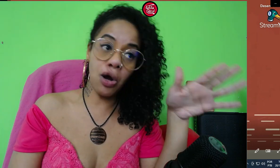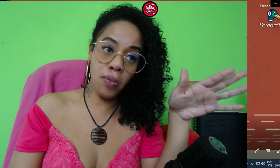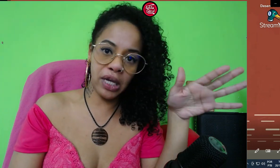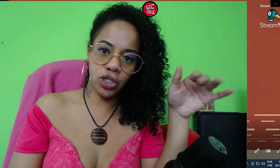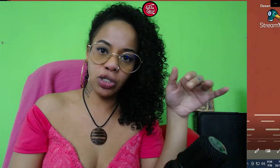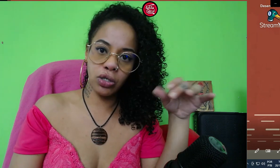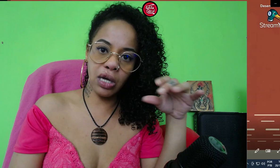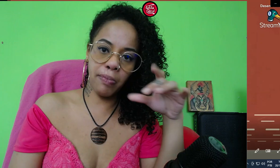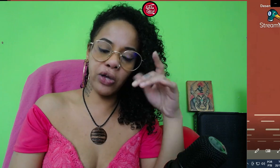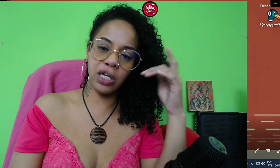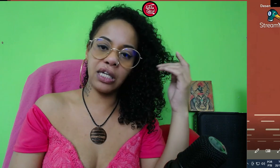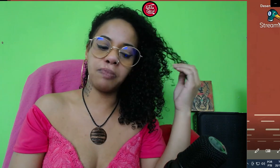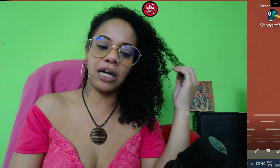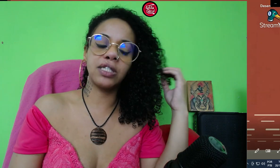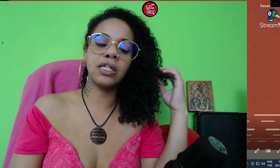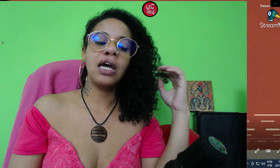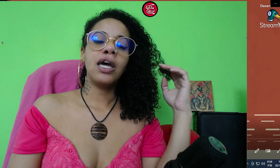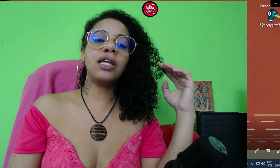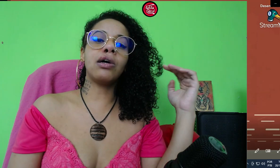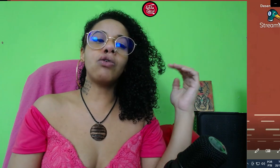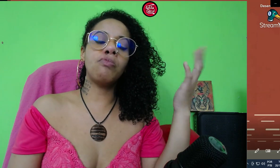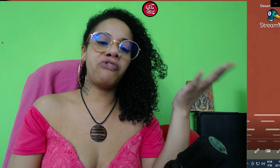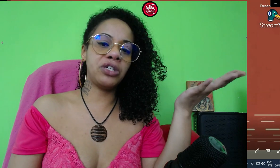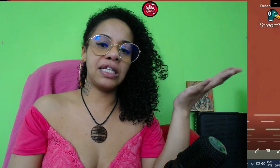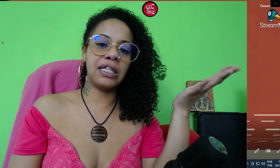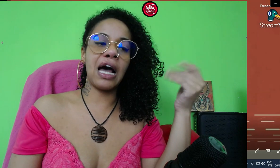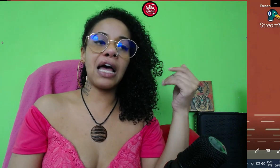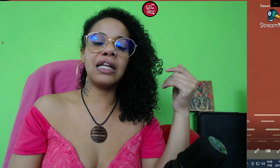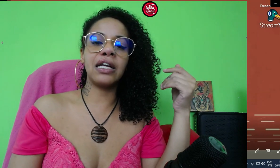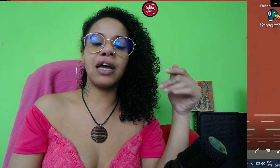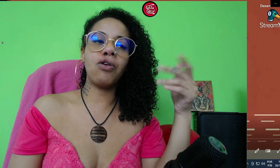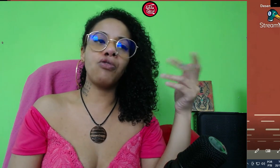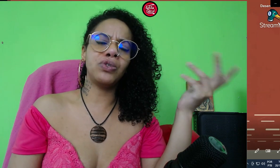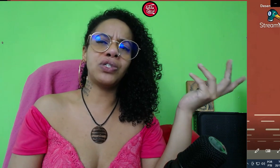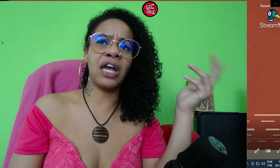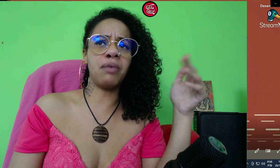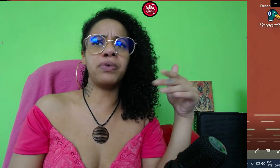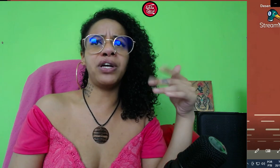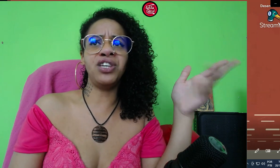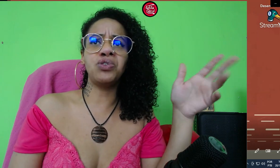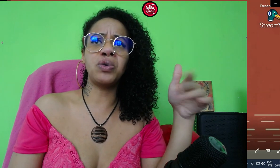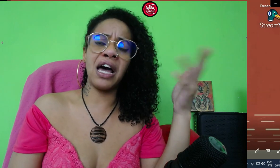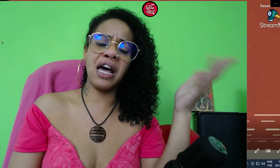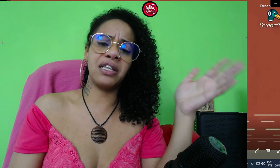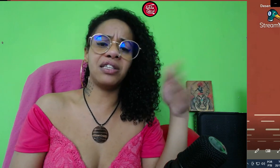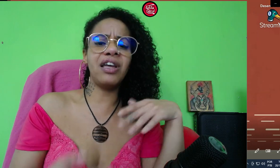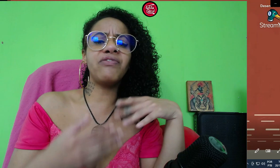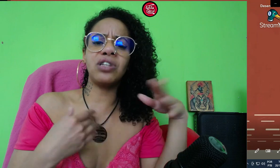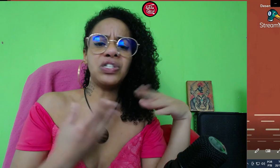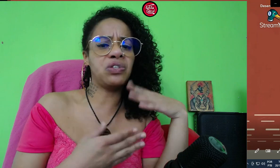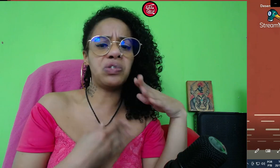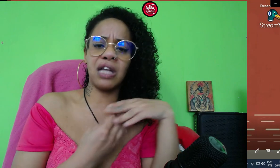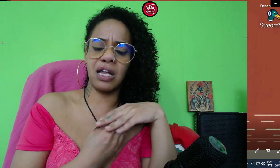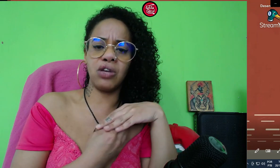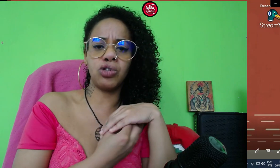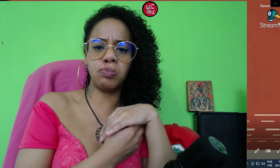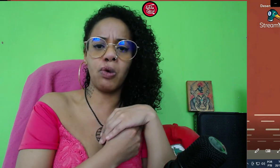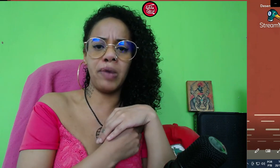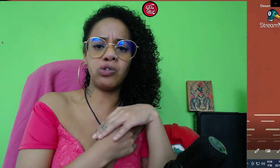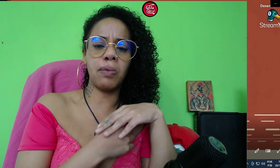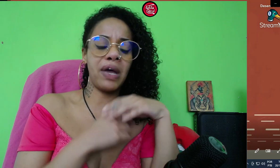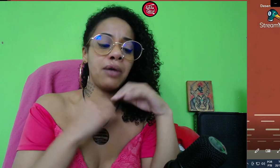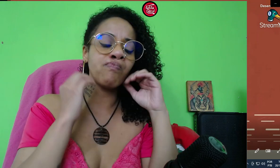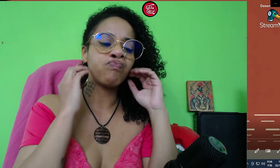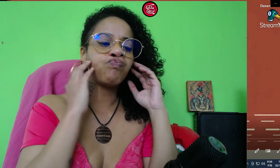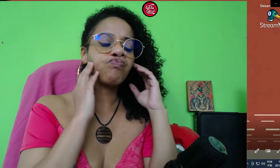nada geralmente na maioria das partes Então como fui citada né Como sempre Aí do nada deve ter sido citado em